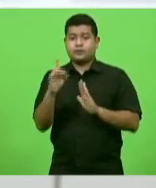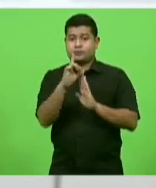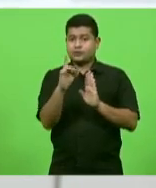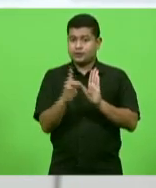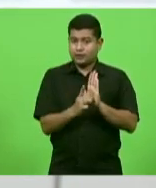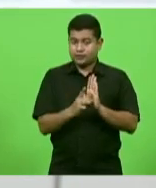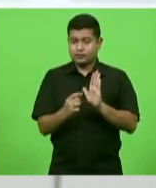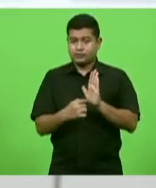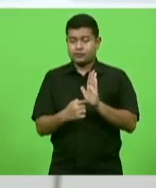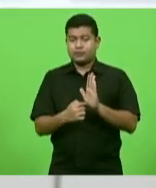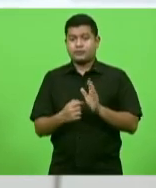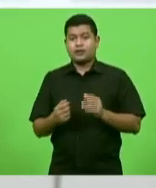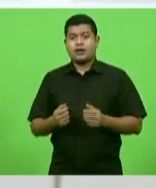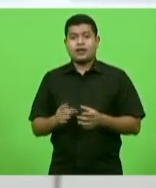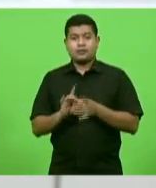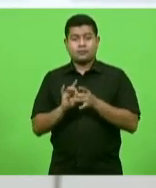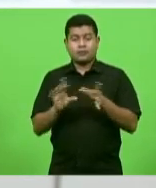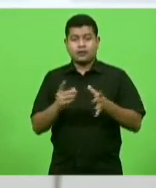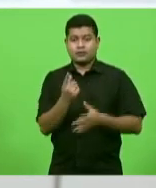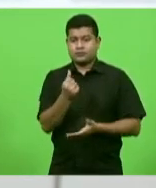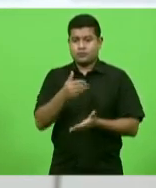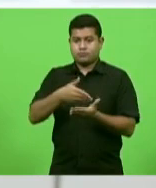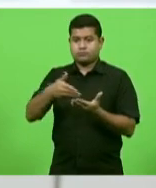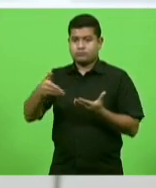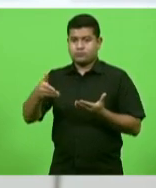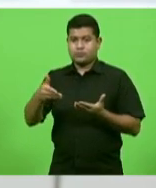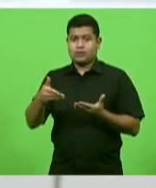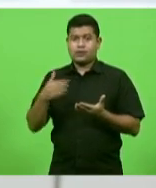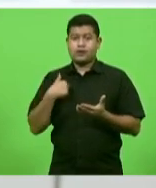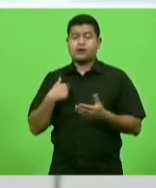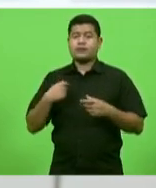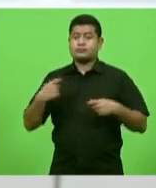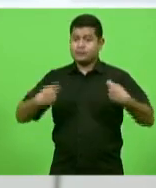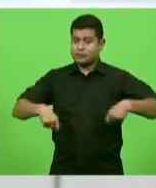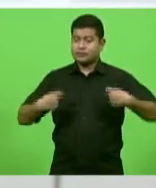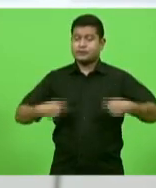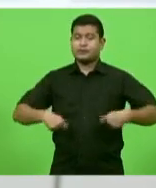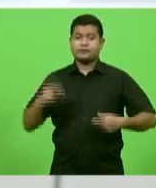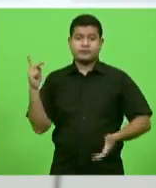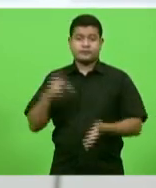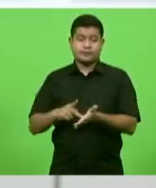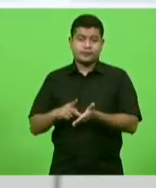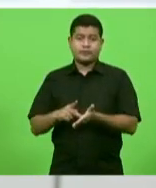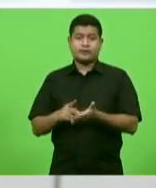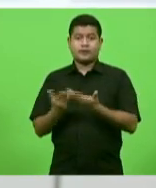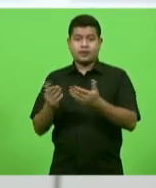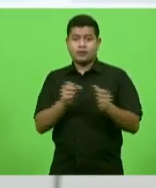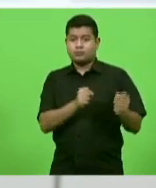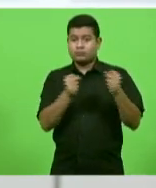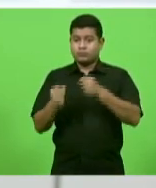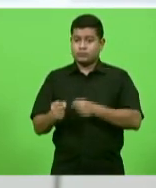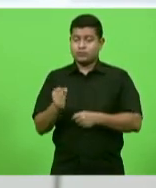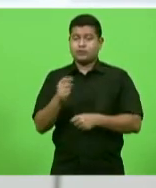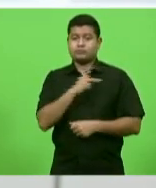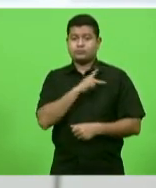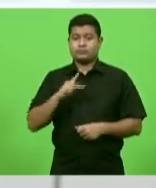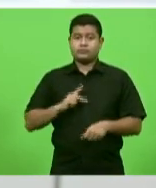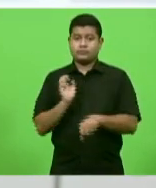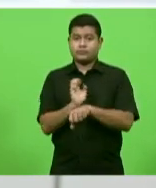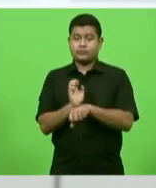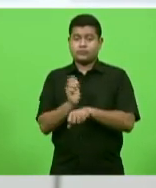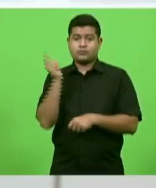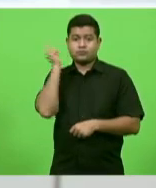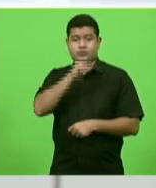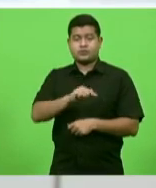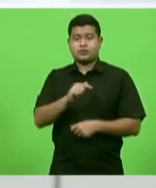formado tem legal revelava ser verdade extremamente necessário para que o poder público estadual quando tivesse